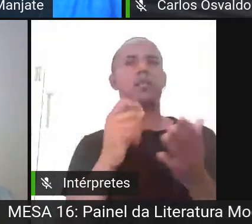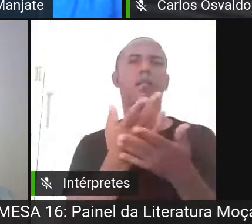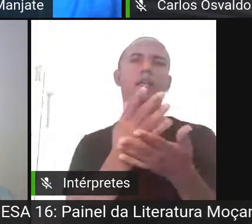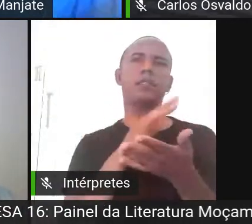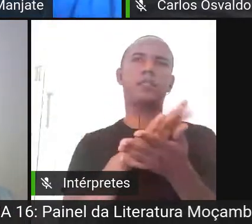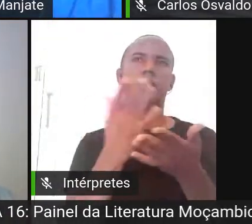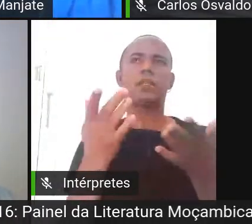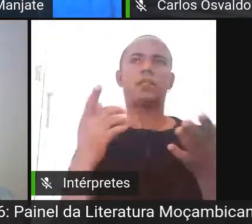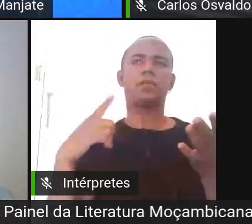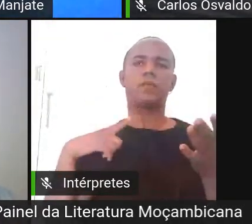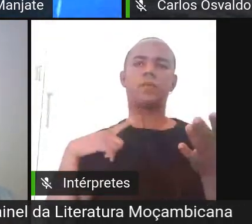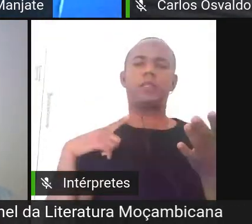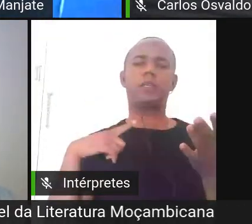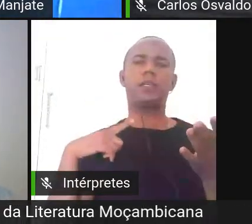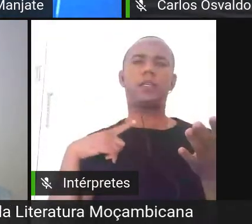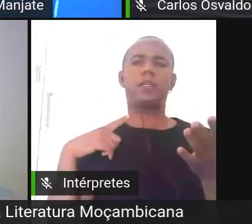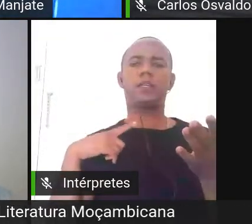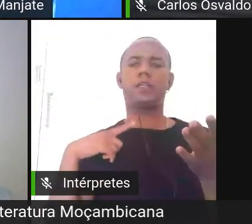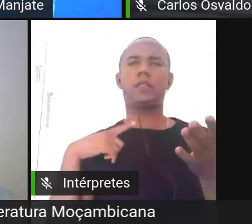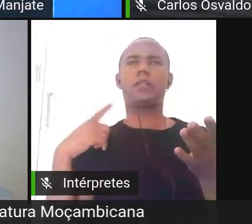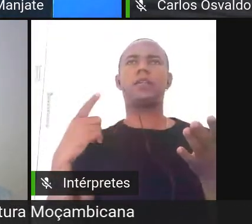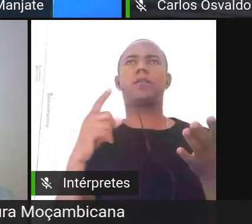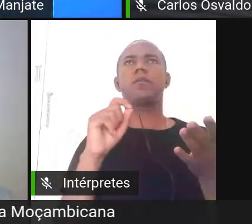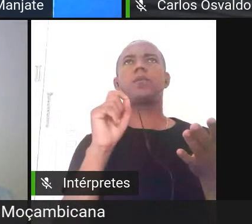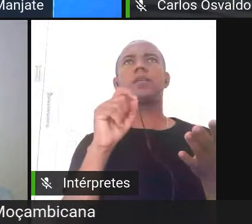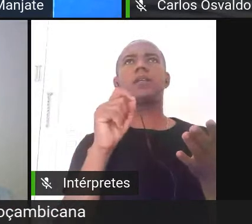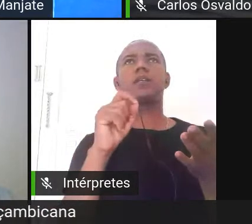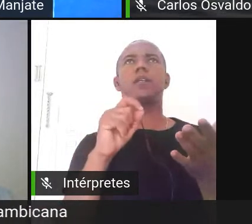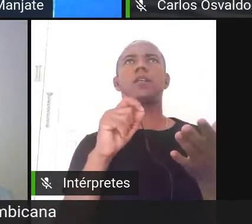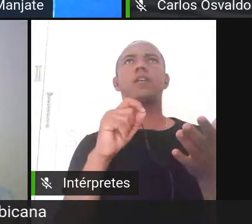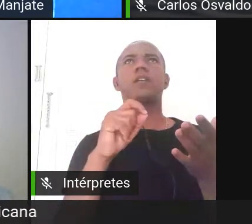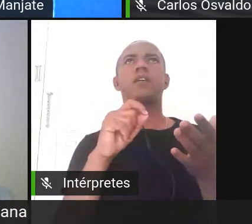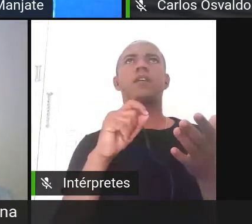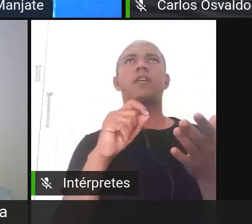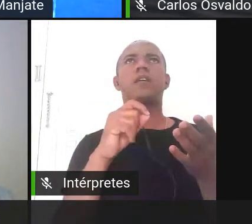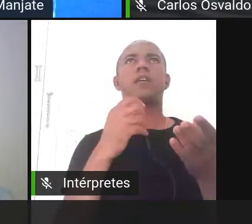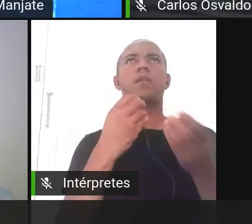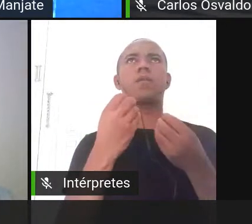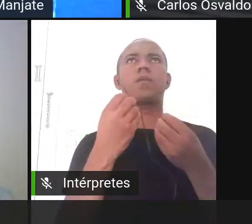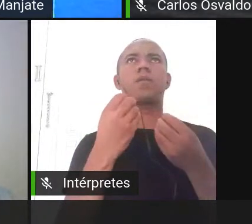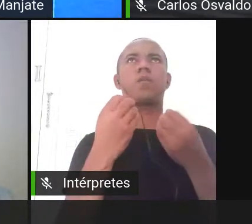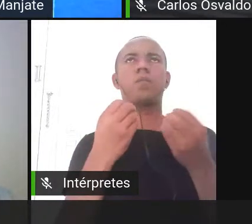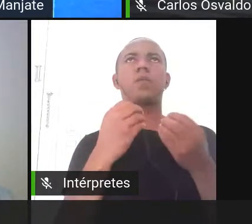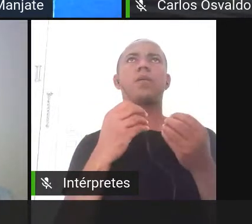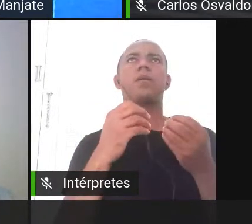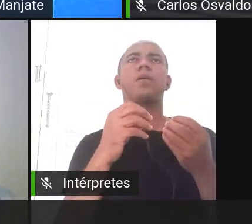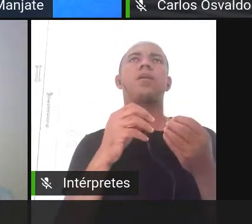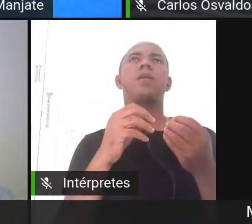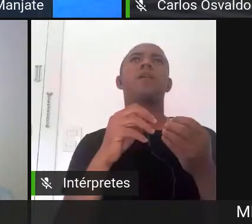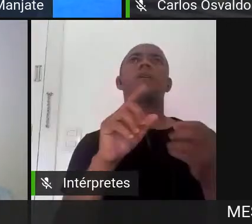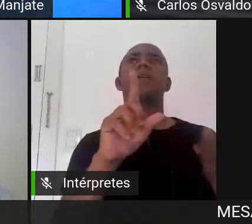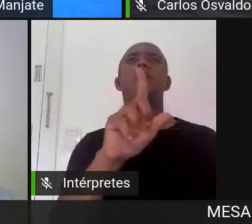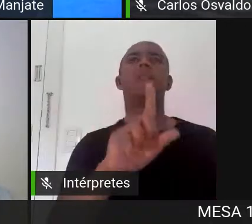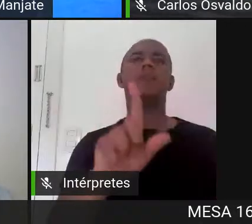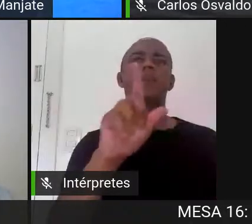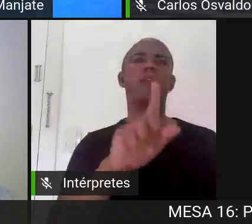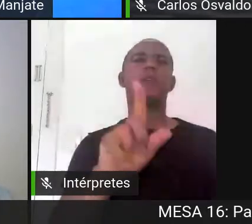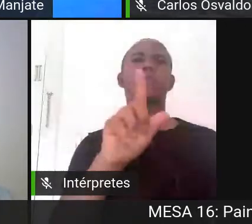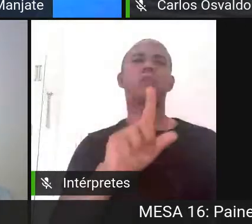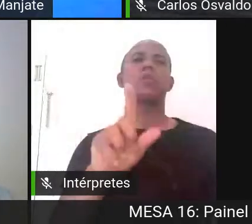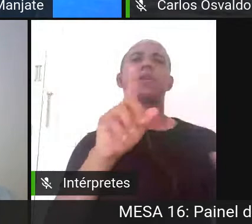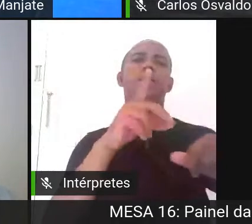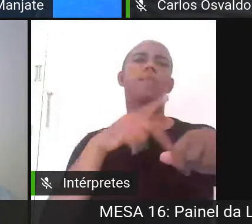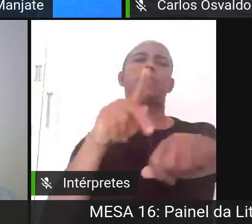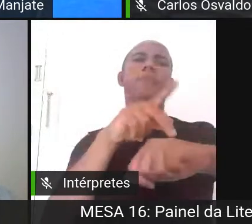que tem sido a agenda, digamos assim, da literatura moçambicana nos últimos 30 anos. A gente vê isto